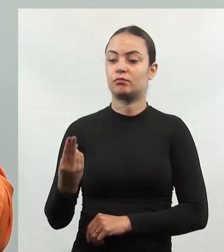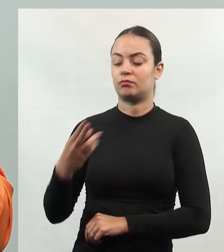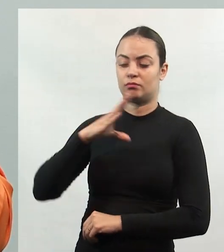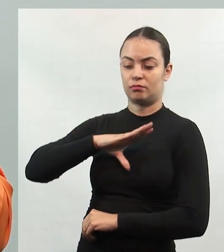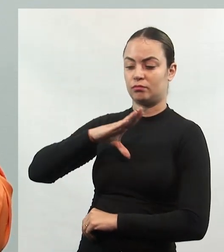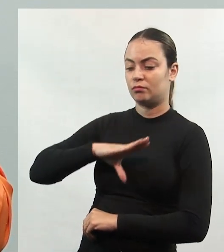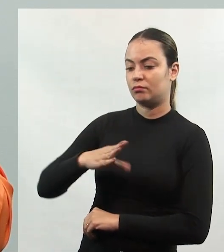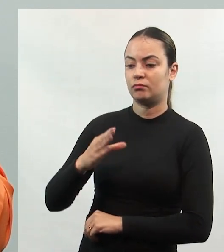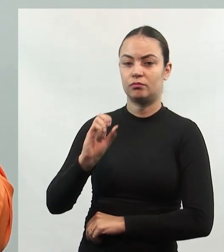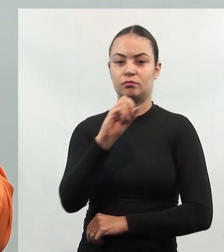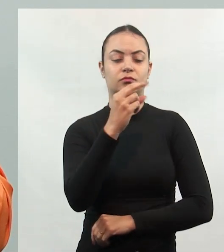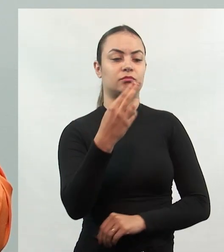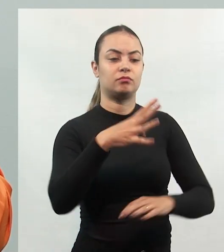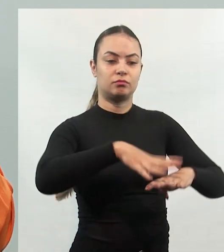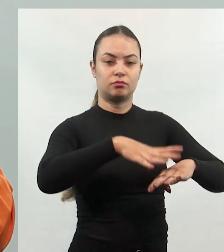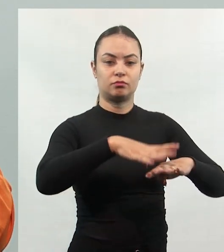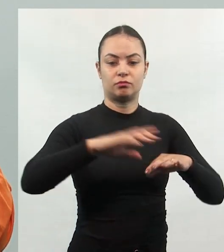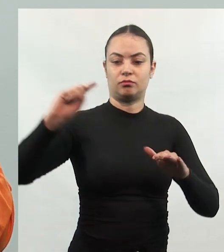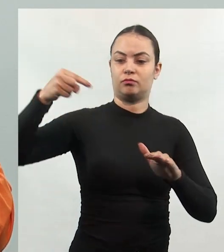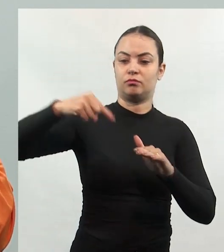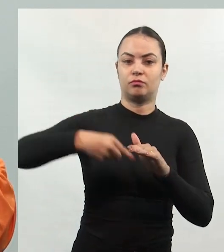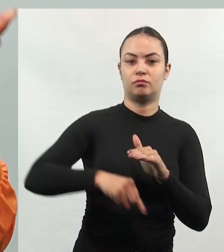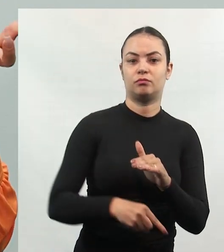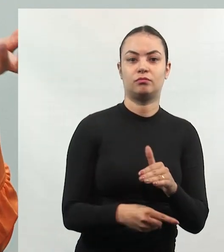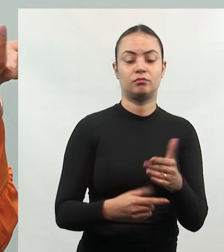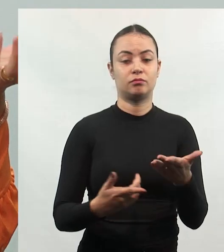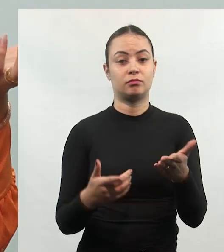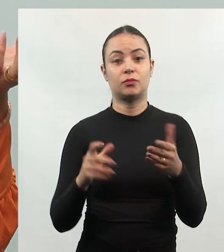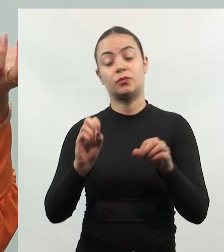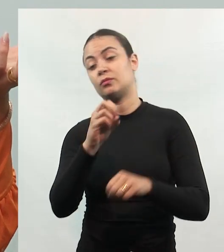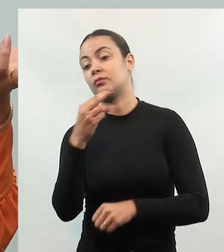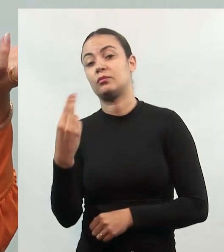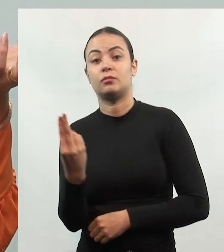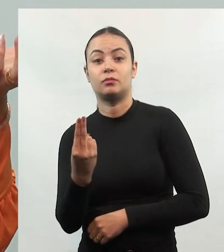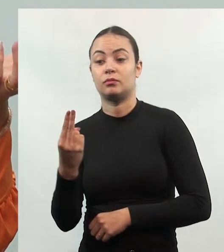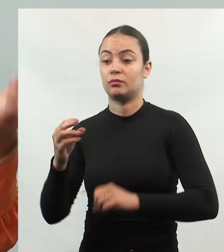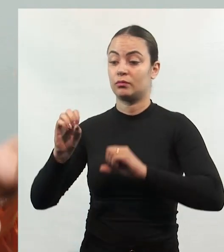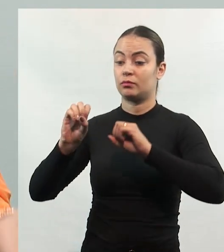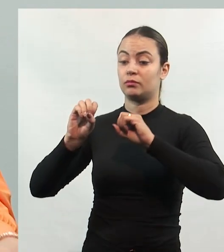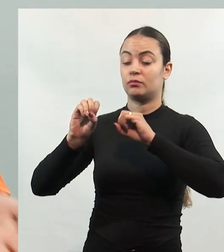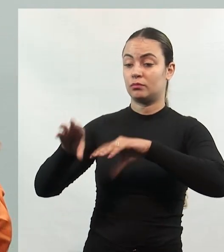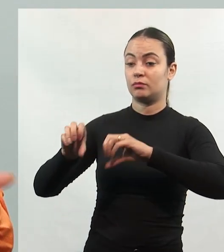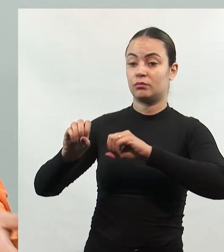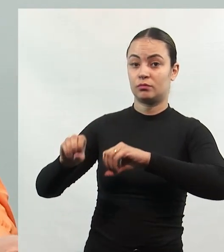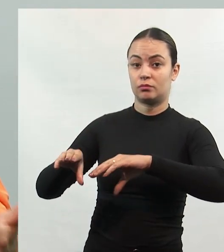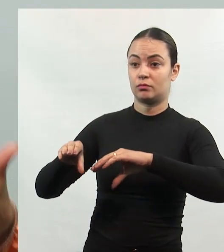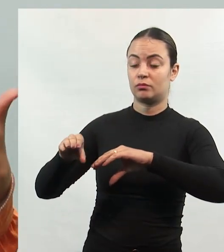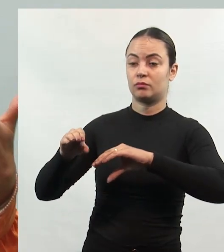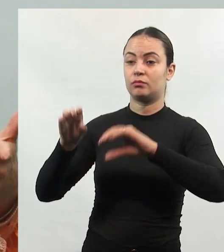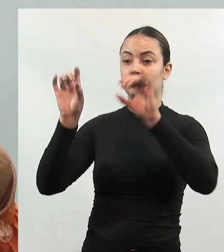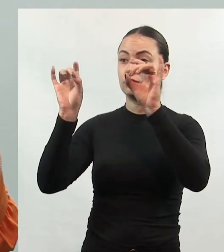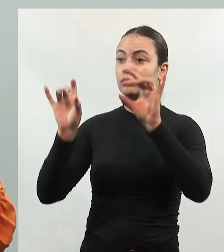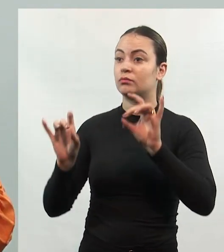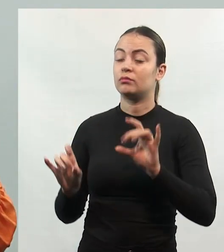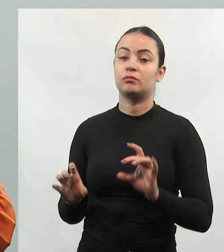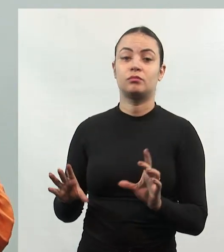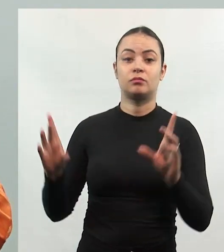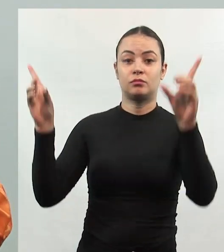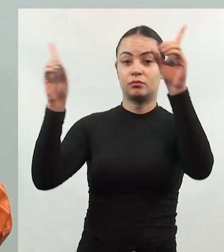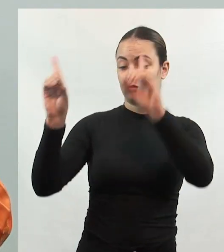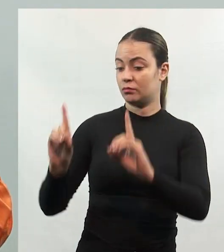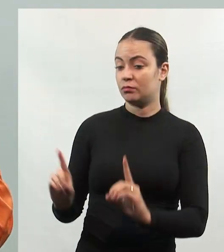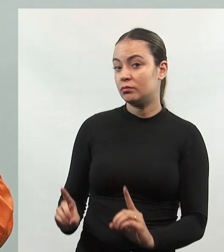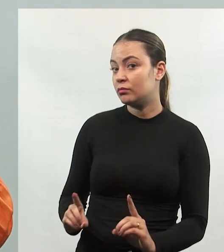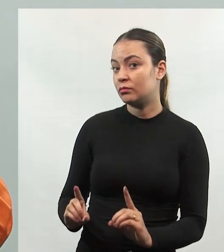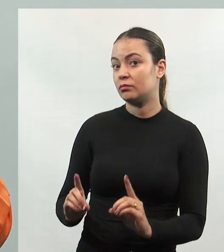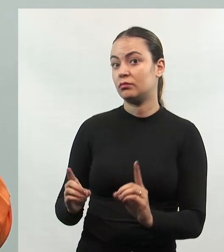da licenciatura, né? Que matriz, como é que sai hoje esse professor preparado para atuar na educação infantil, no